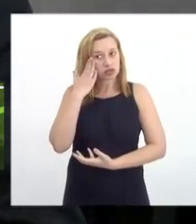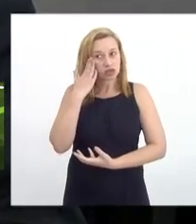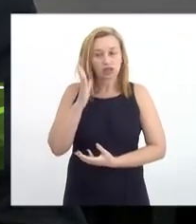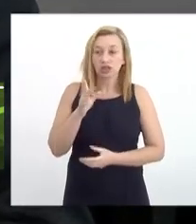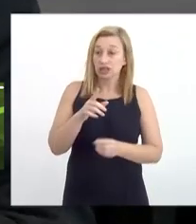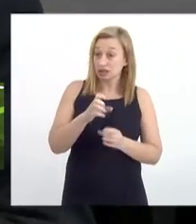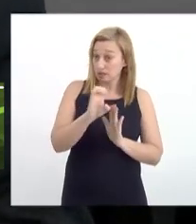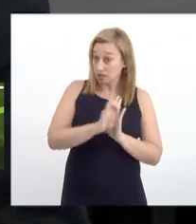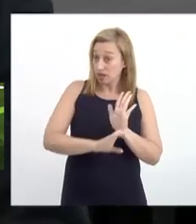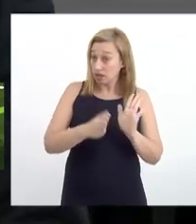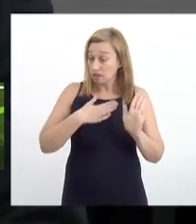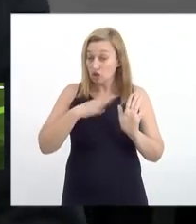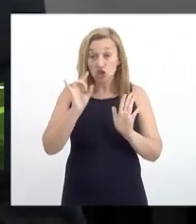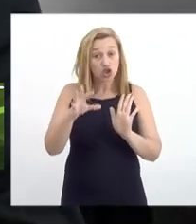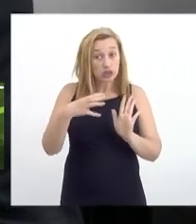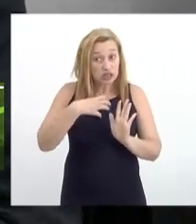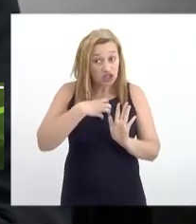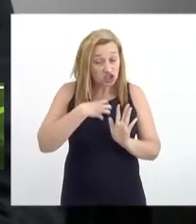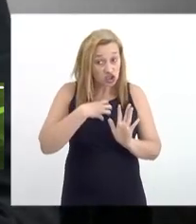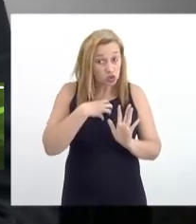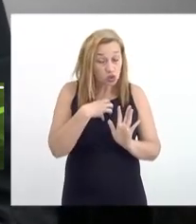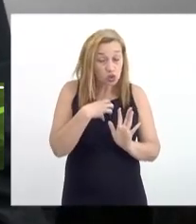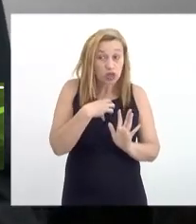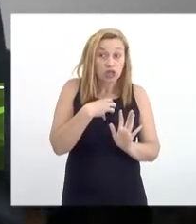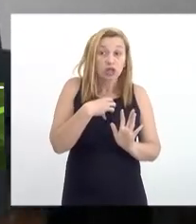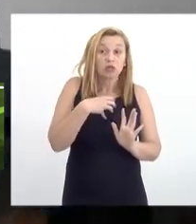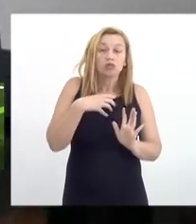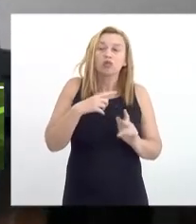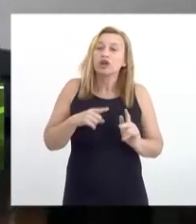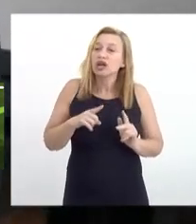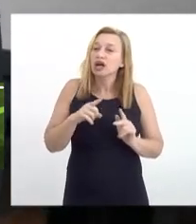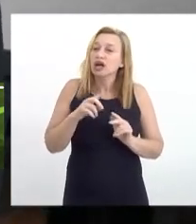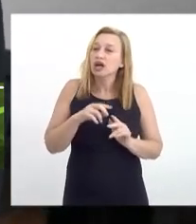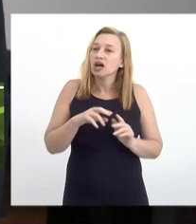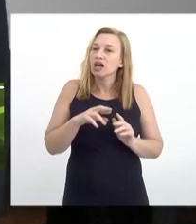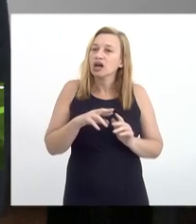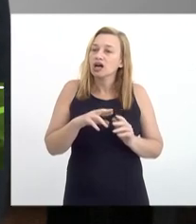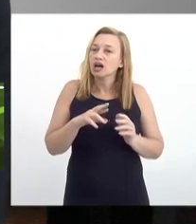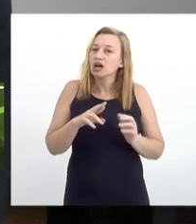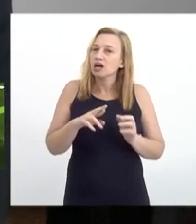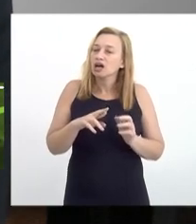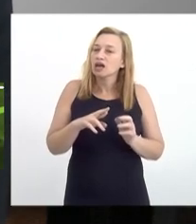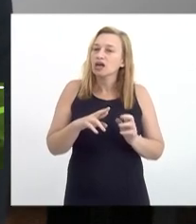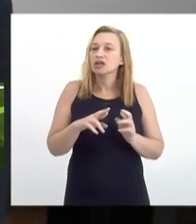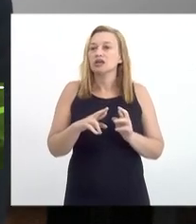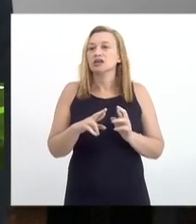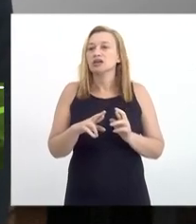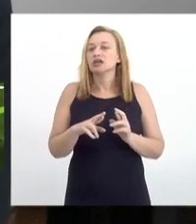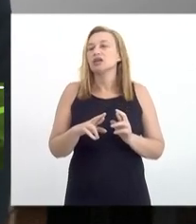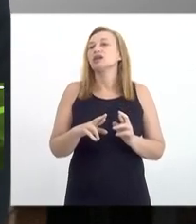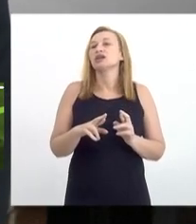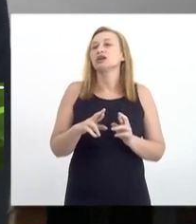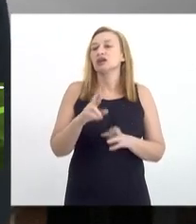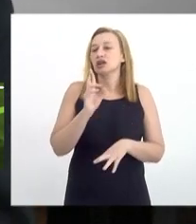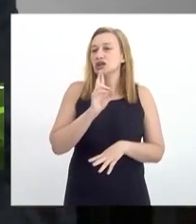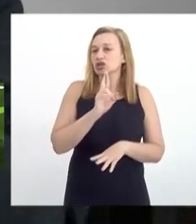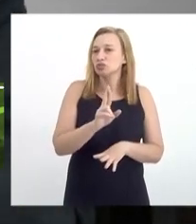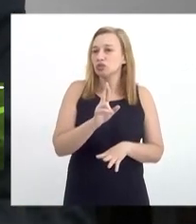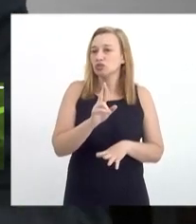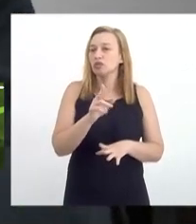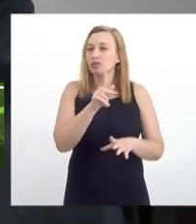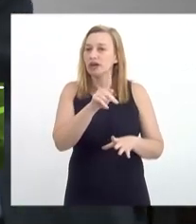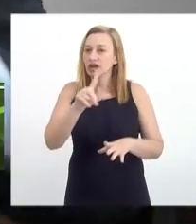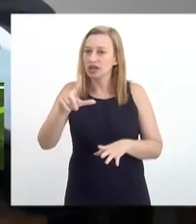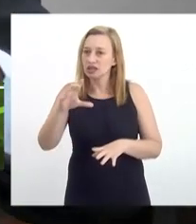emenda minha só faz sentido porque ela corresponde à reflexão que eu estou fazendo sobre o PLC 48. Eu